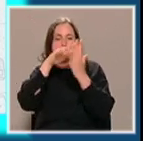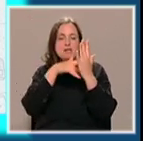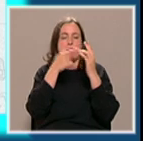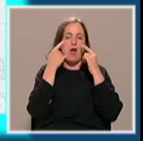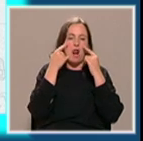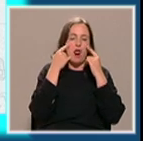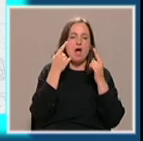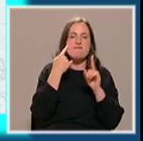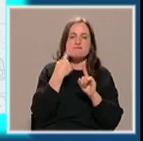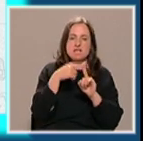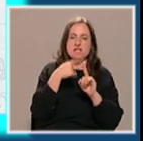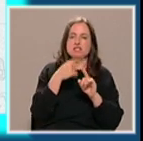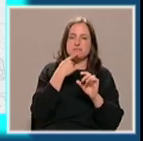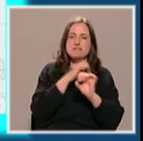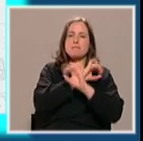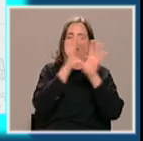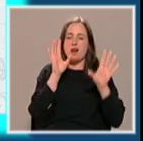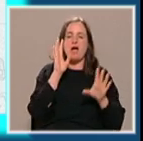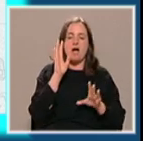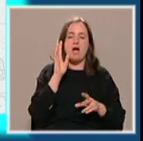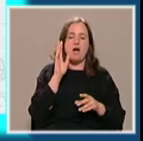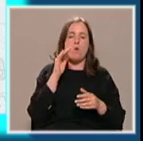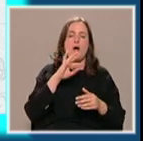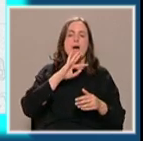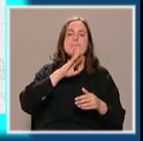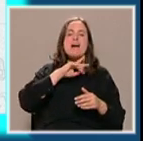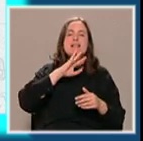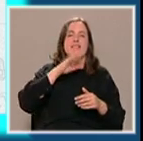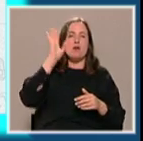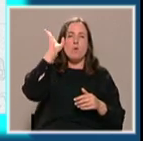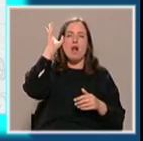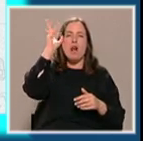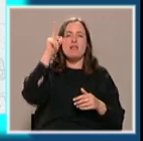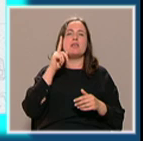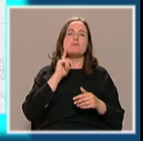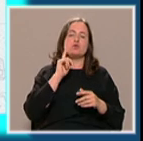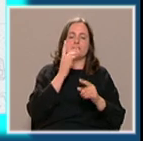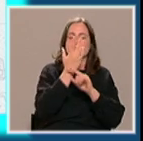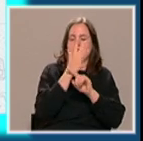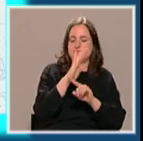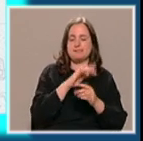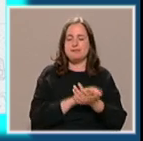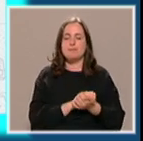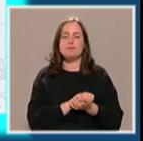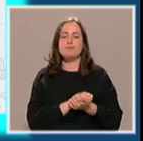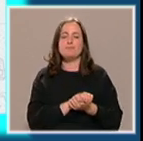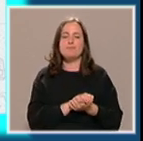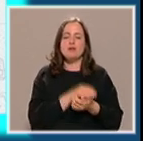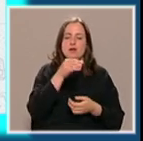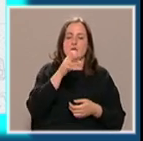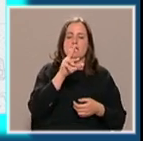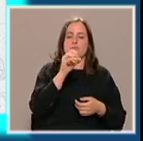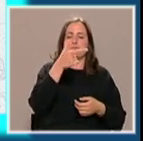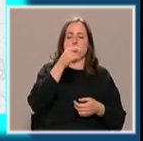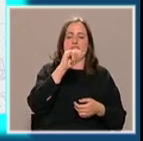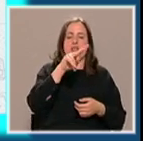as vantagens do leite materno comparativamente a outros leites. Por exemplo, no que diz respeito às proteínas, o